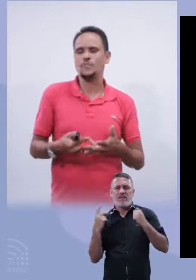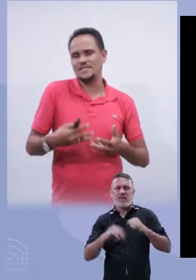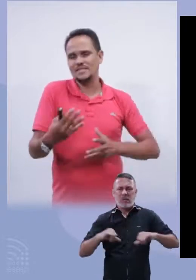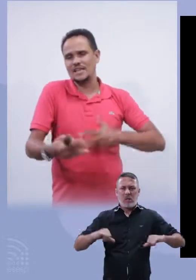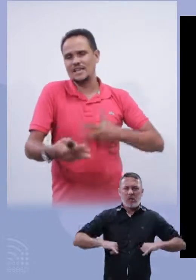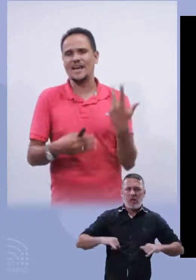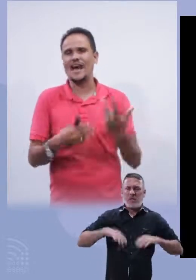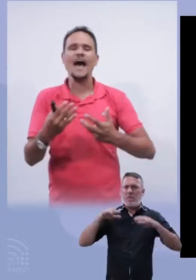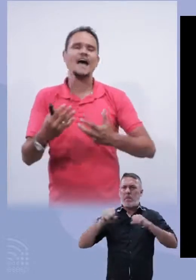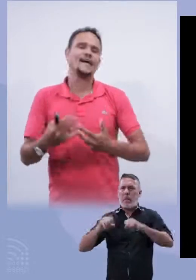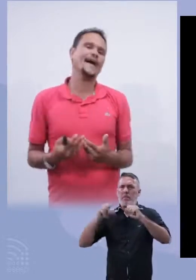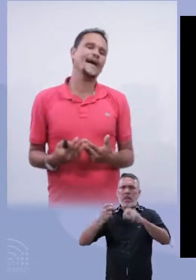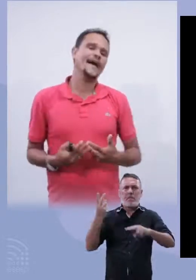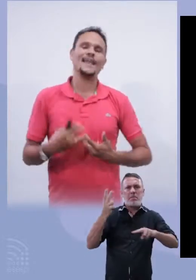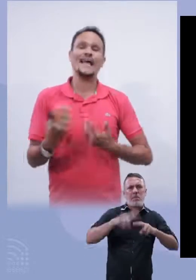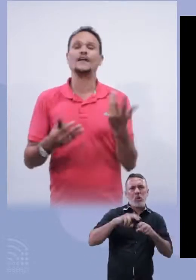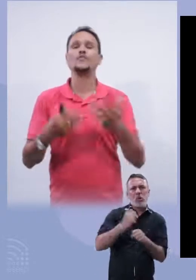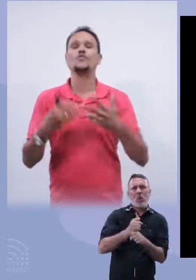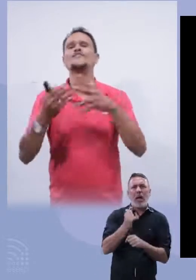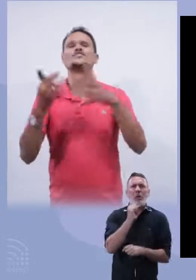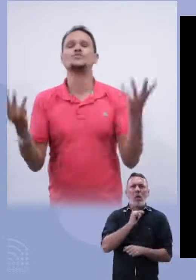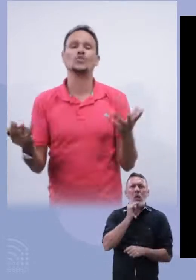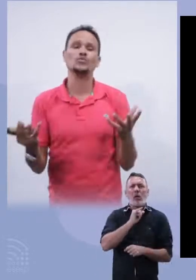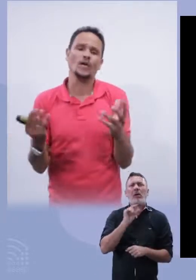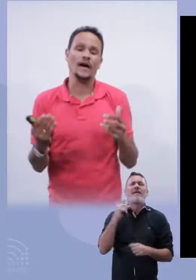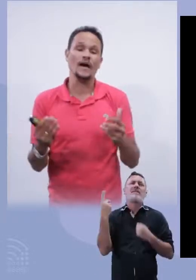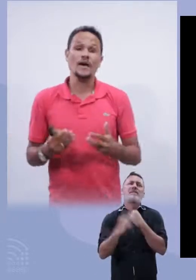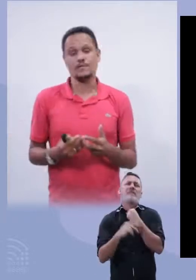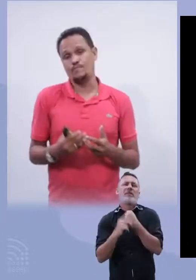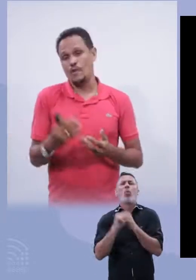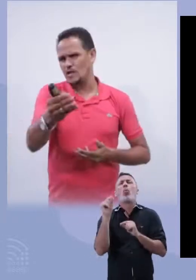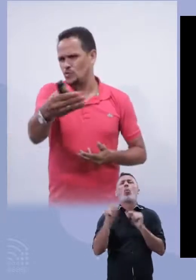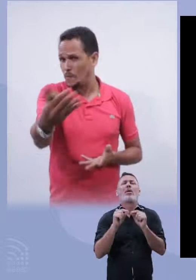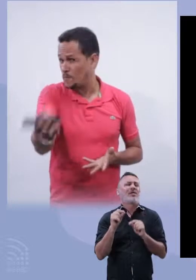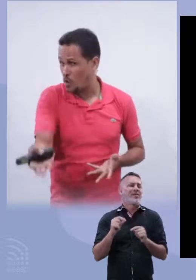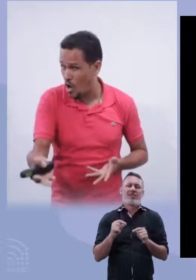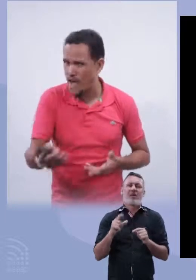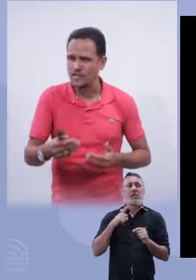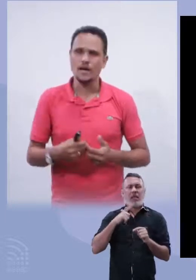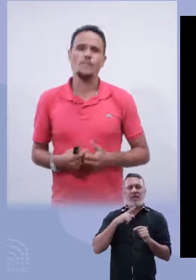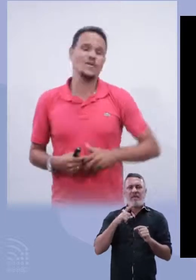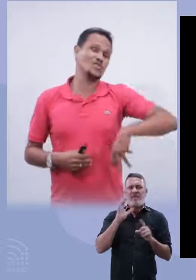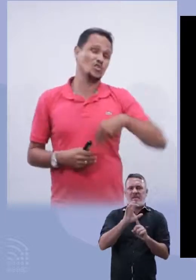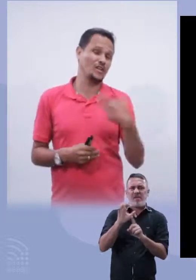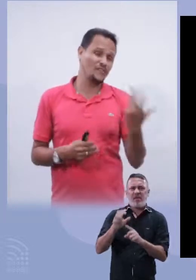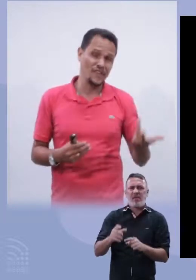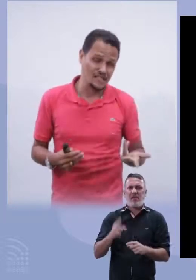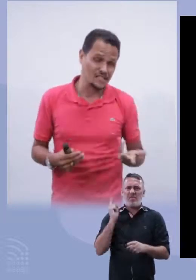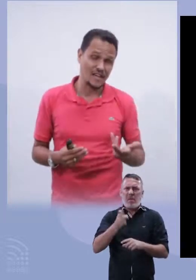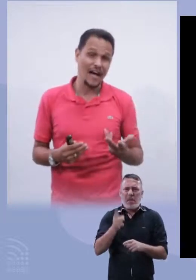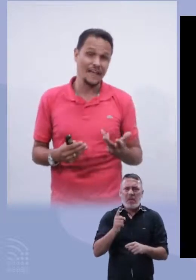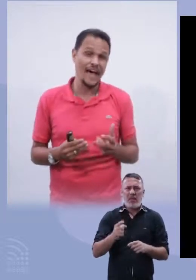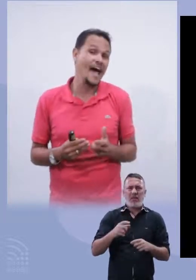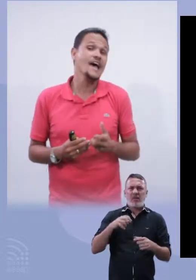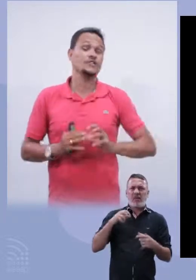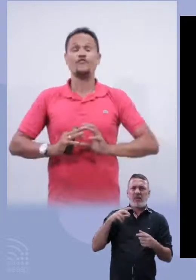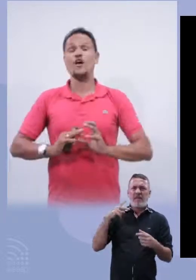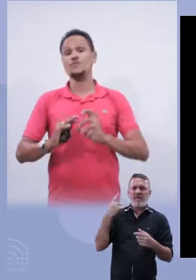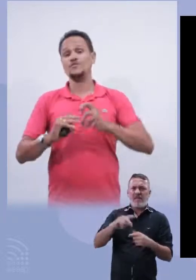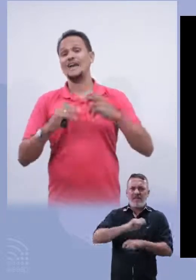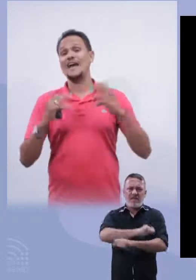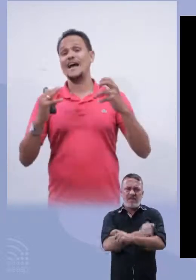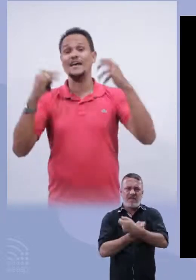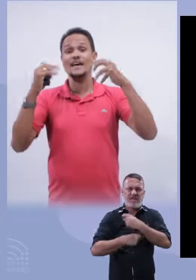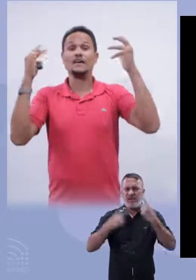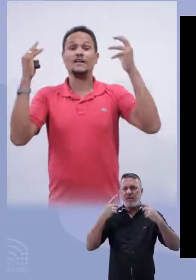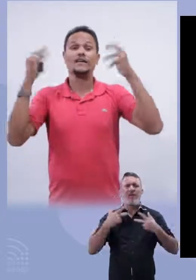Tá? Não precisa aqui ficar relatando quais tipos de tortura. Pode ser uma tortura psicológica, pode ser uma tortura física, né? Não